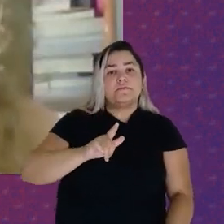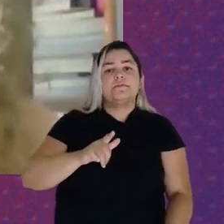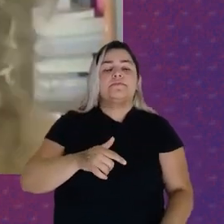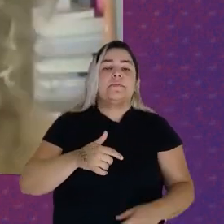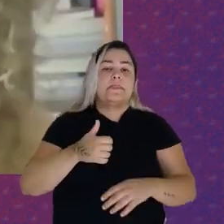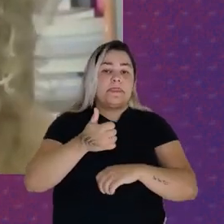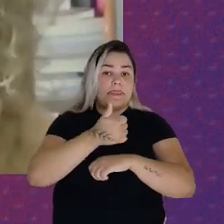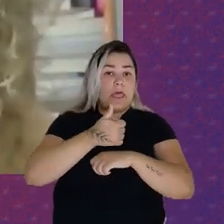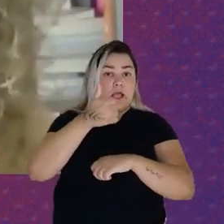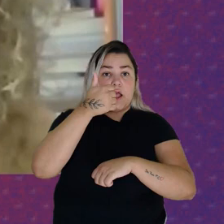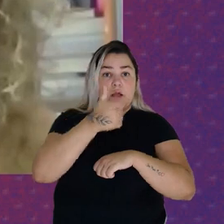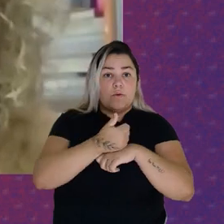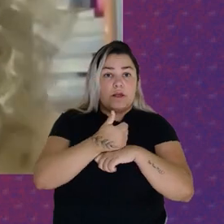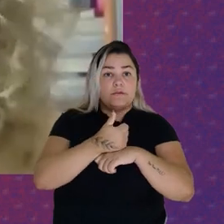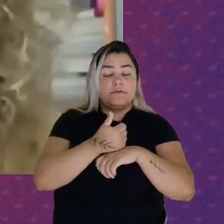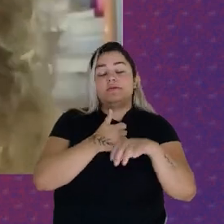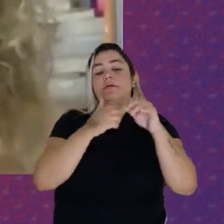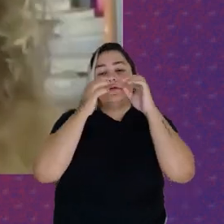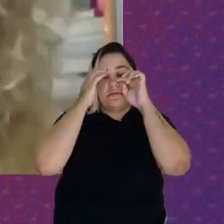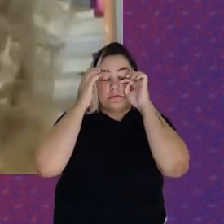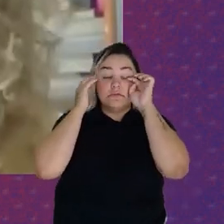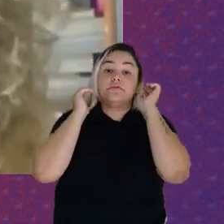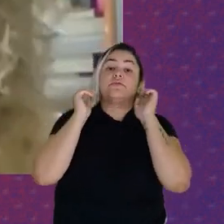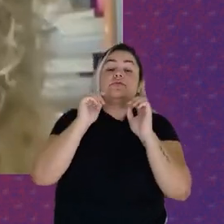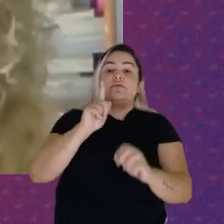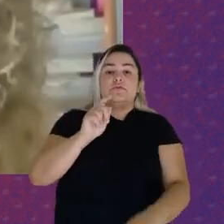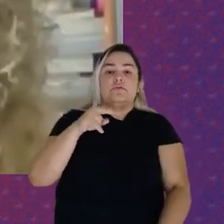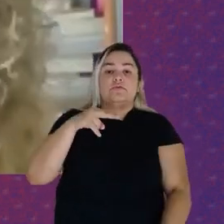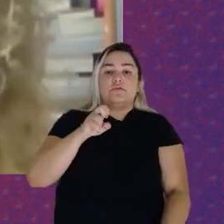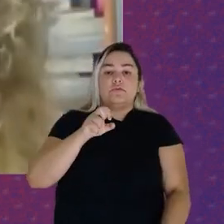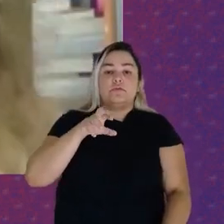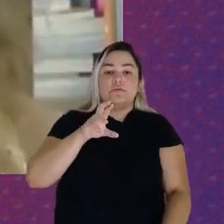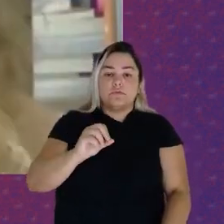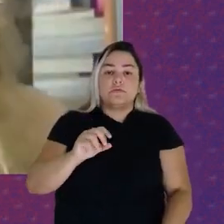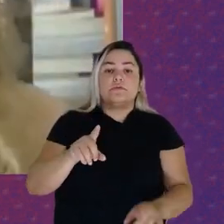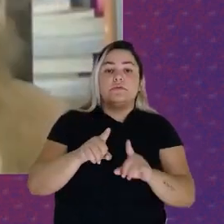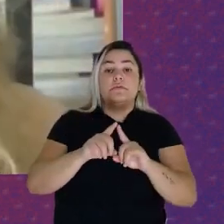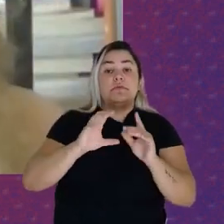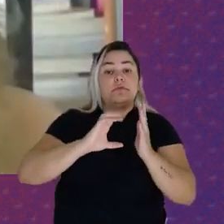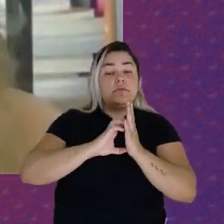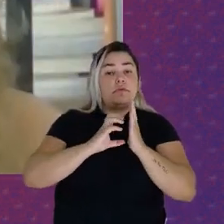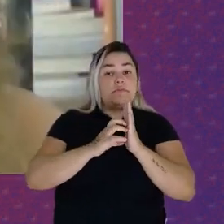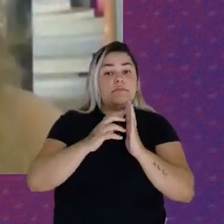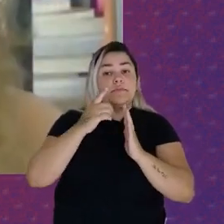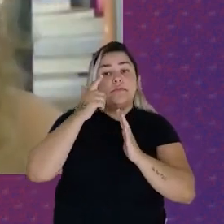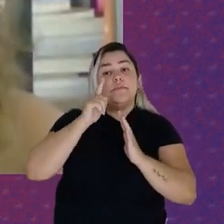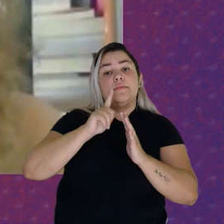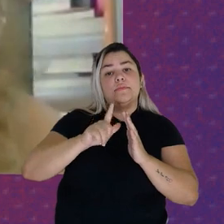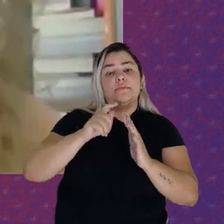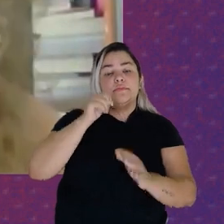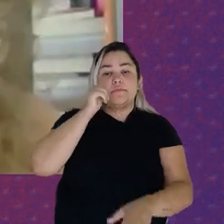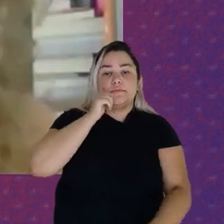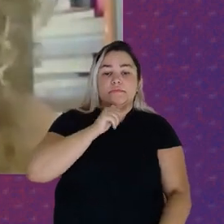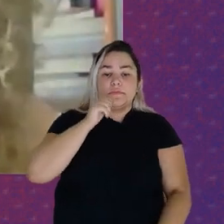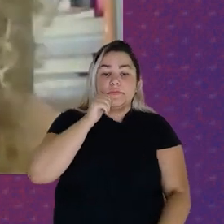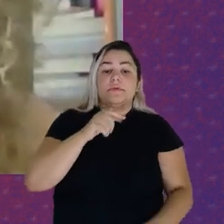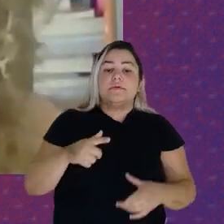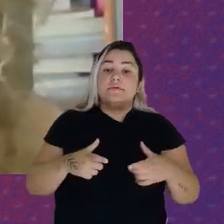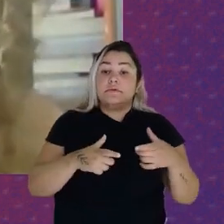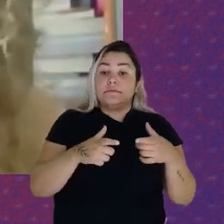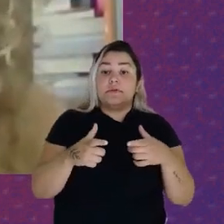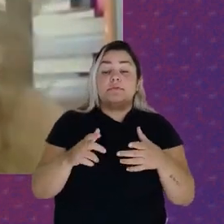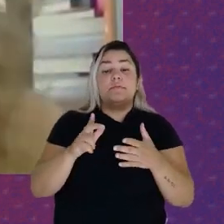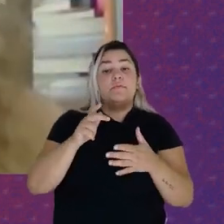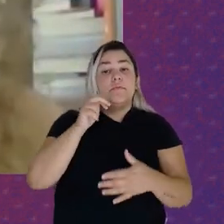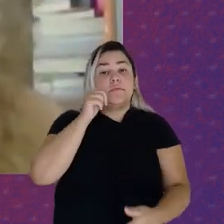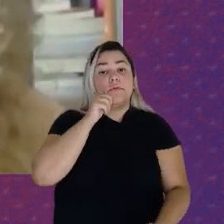paridade de gênero nas direções partidárias, garantir a participação feminina nesses espaços, e muitas mulheres